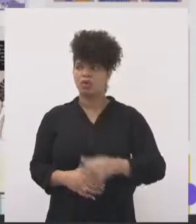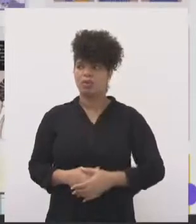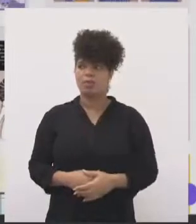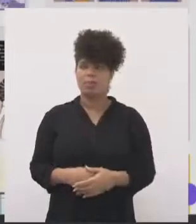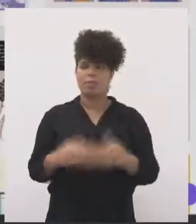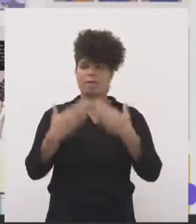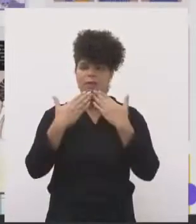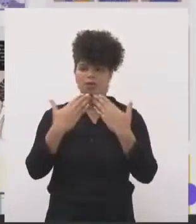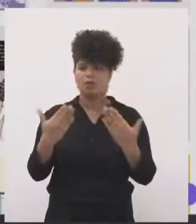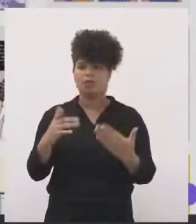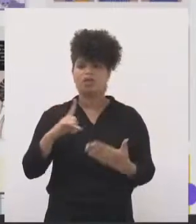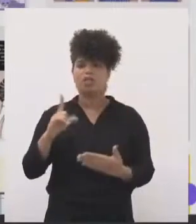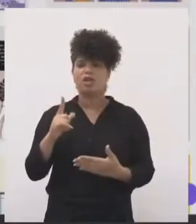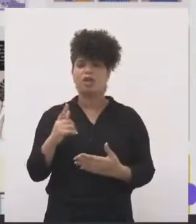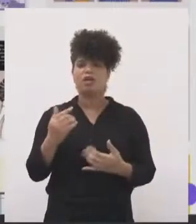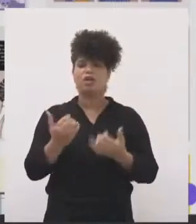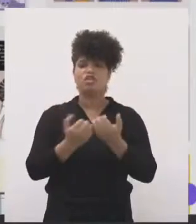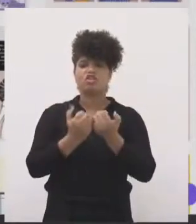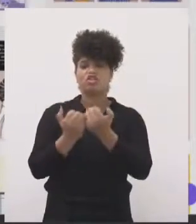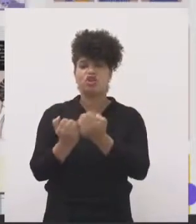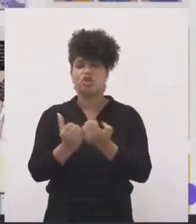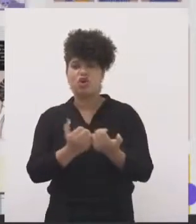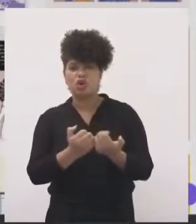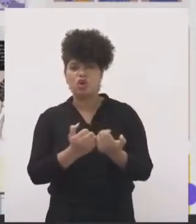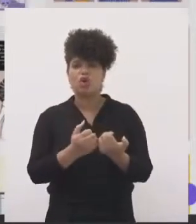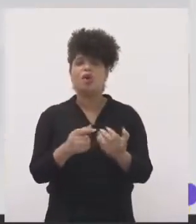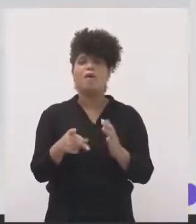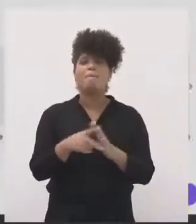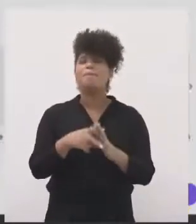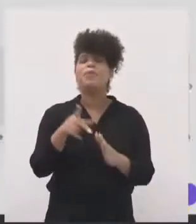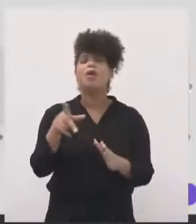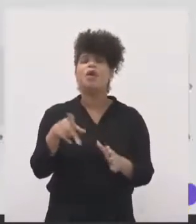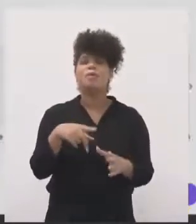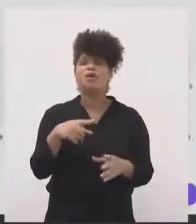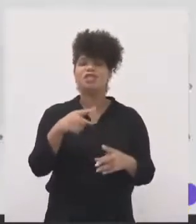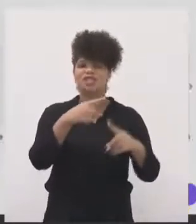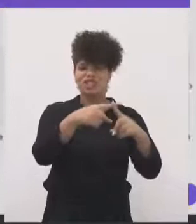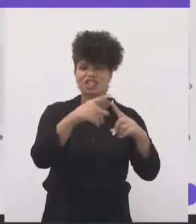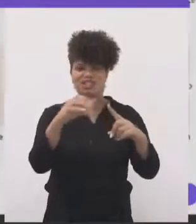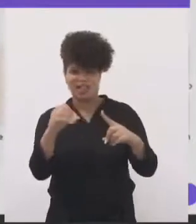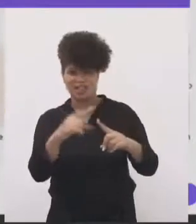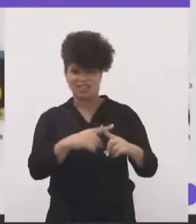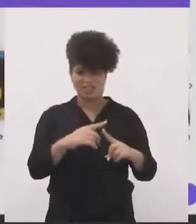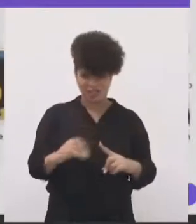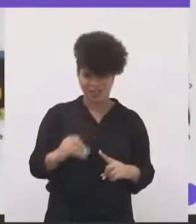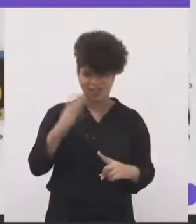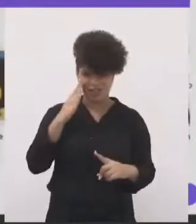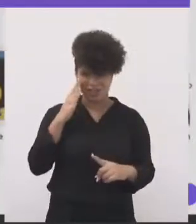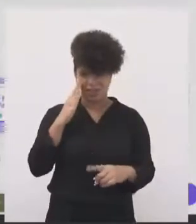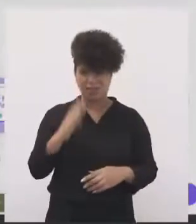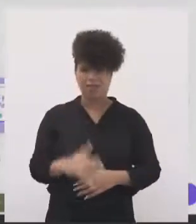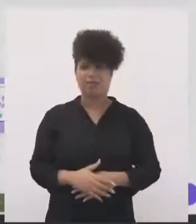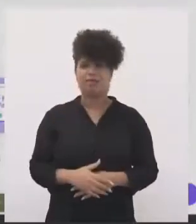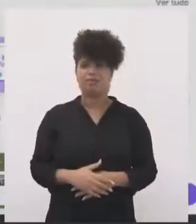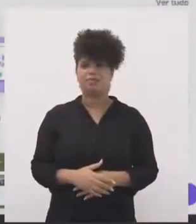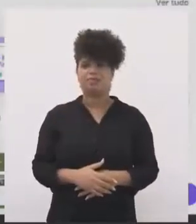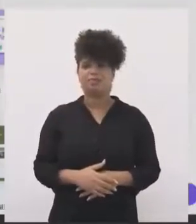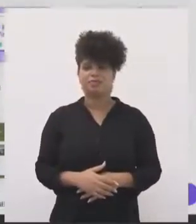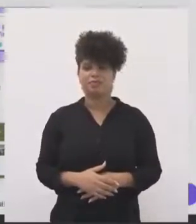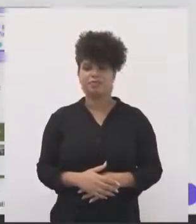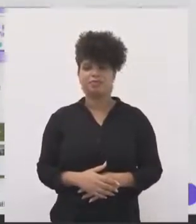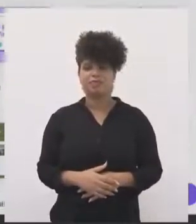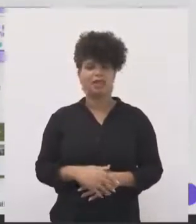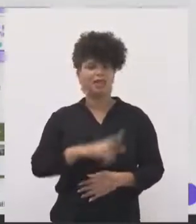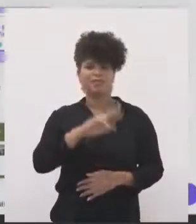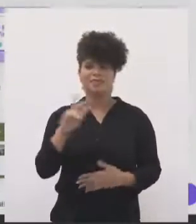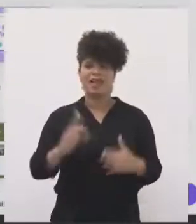já fez jogo da velha, jogo de forca. Vocês podem, assim... O céu é